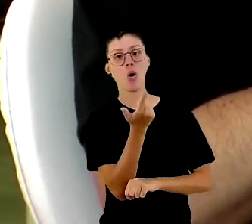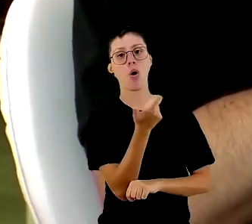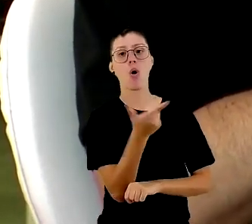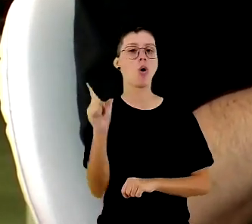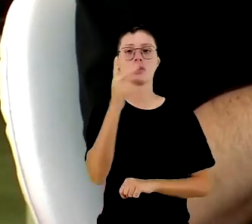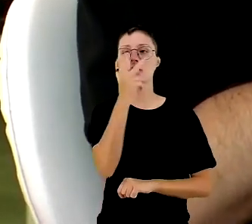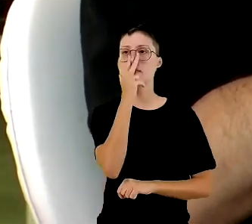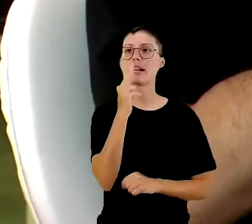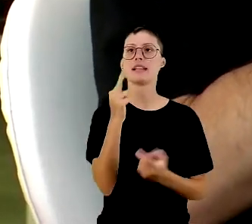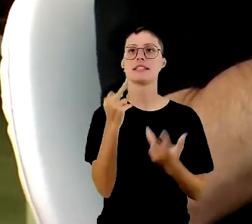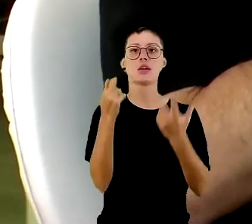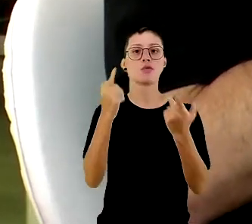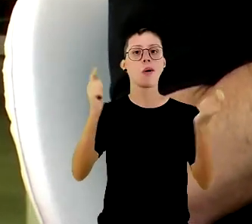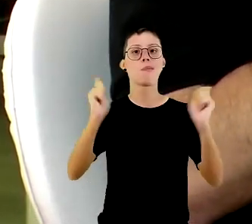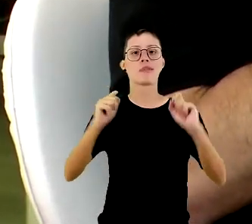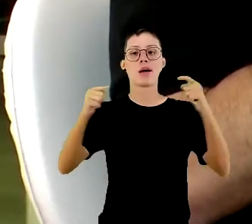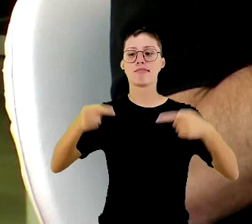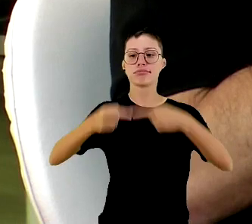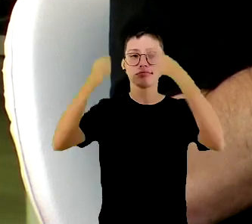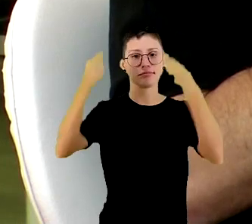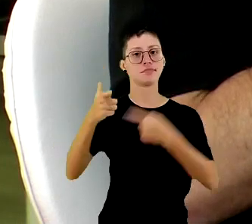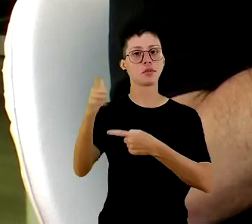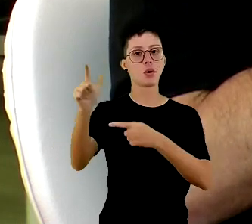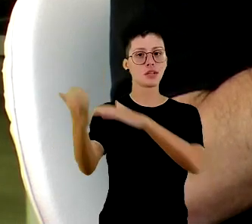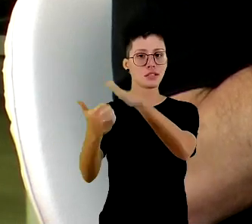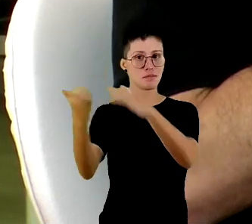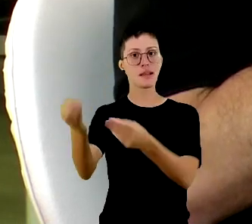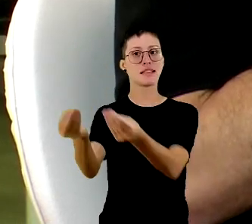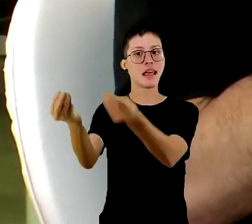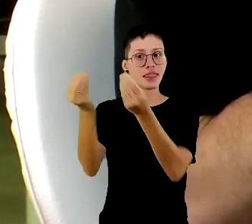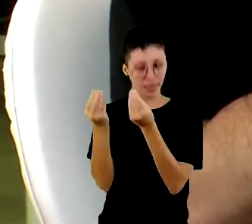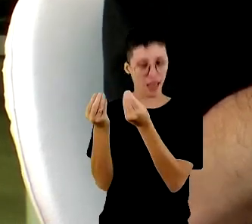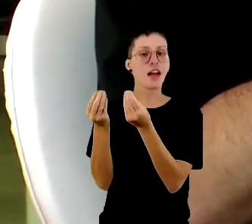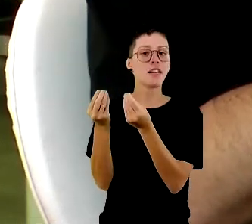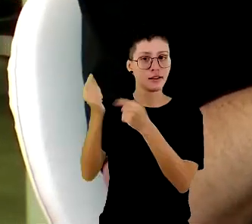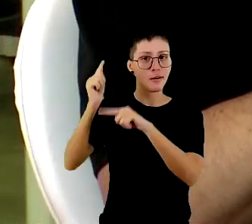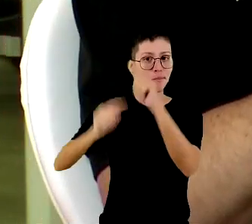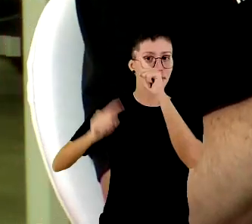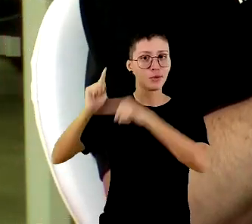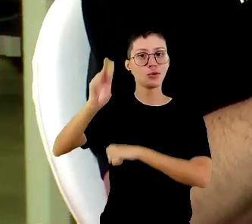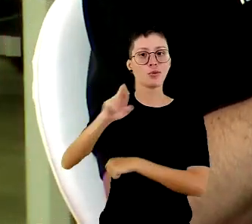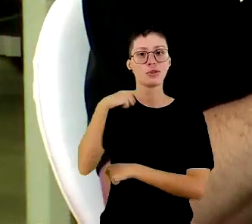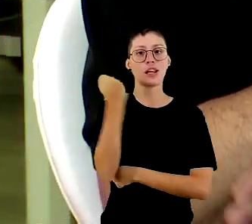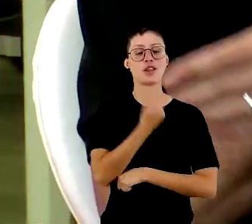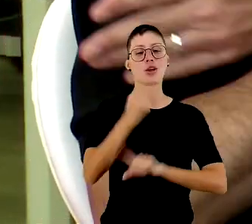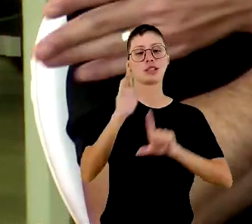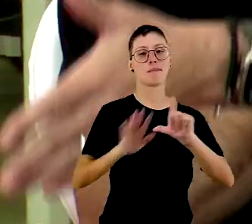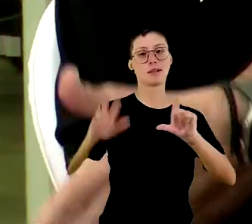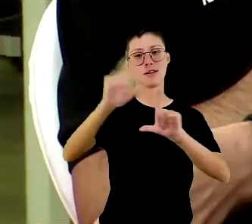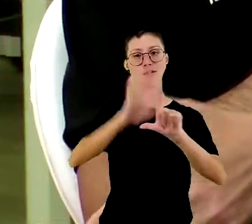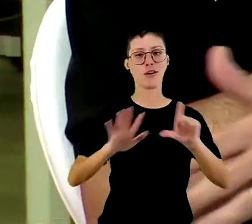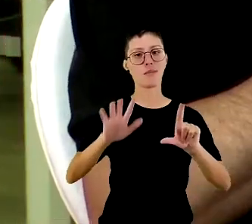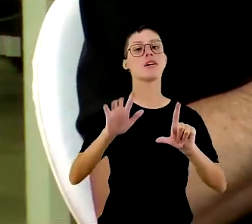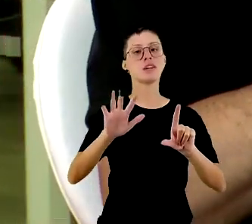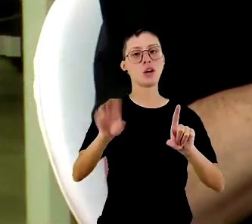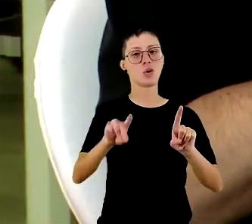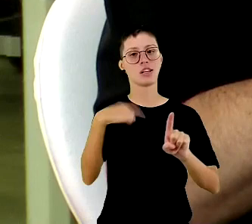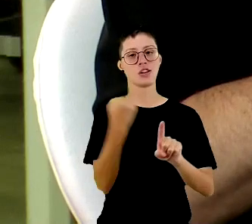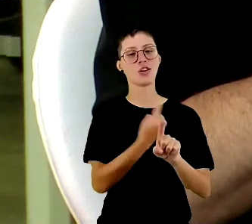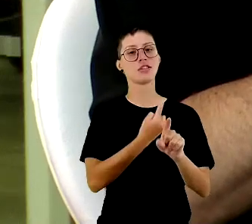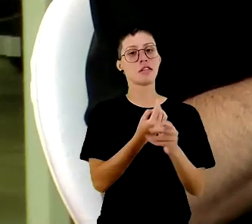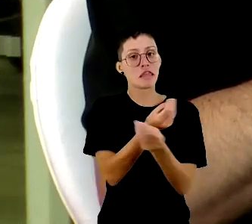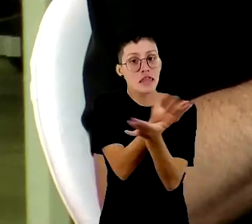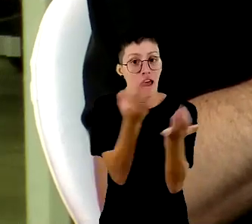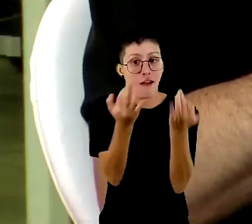para que outras empresas ofereçam seus produtos pelo canal que a gente tem para levar para o consumidor uma